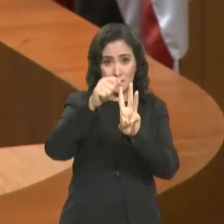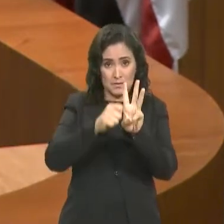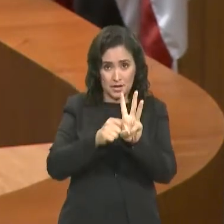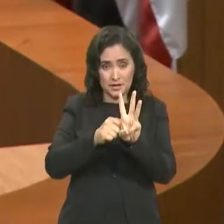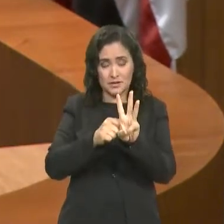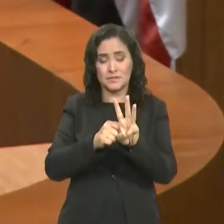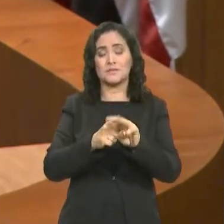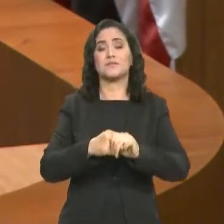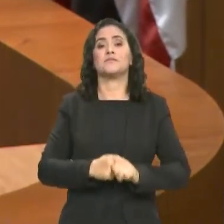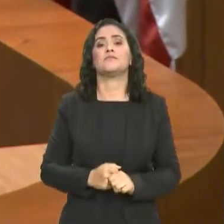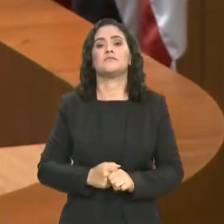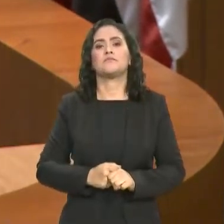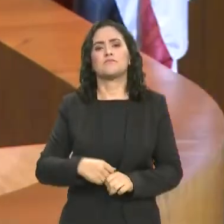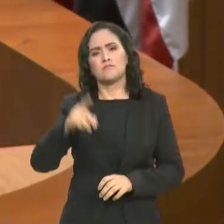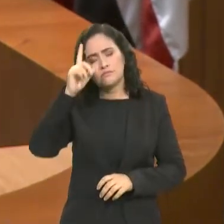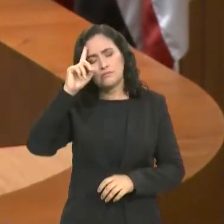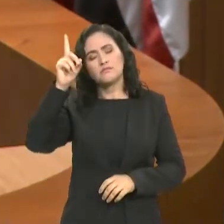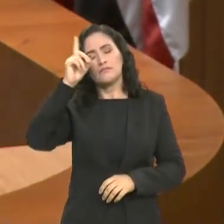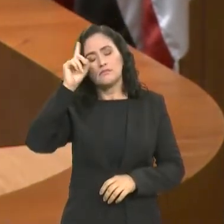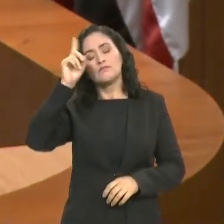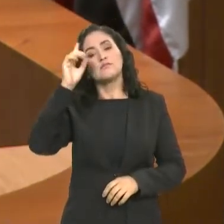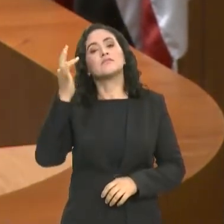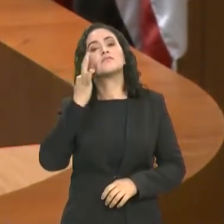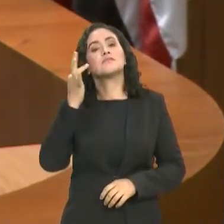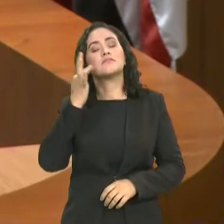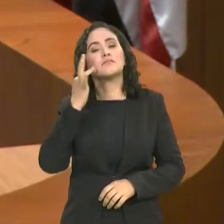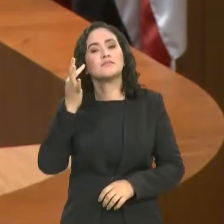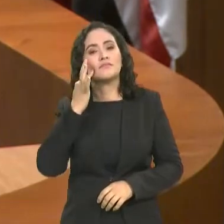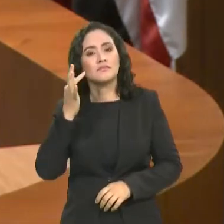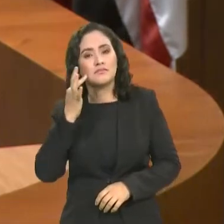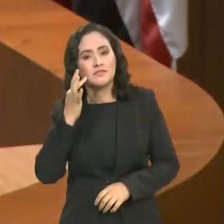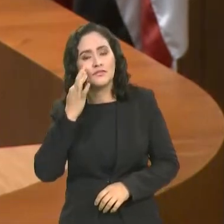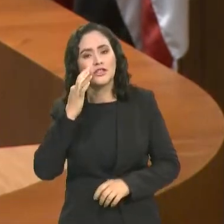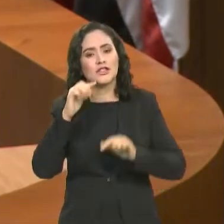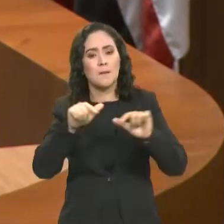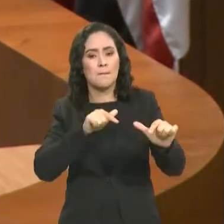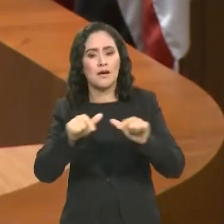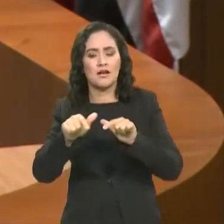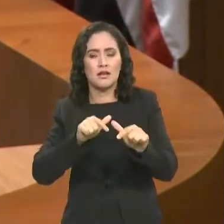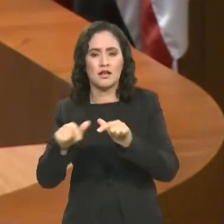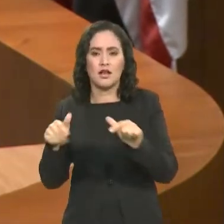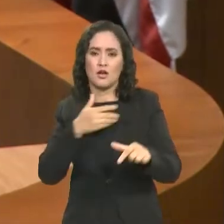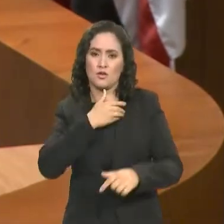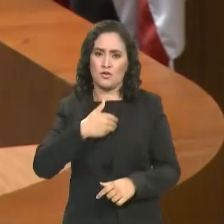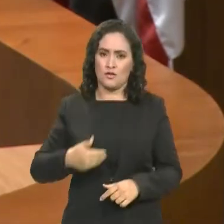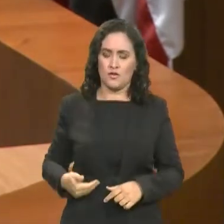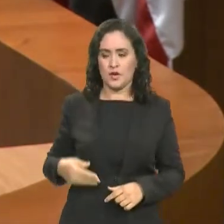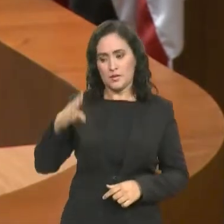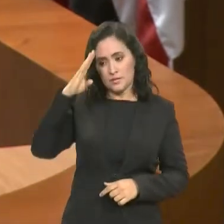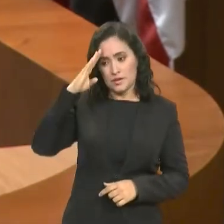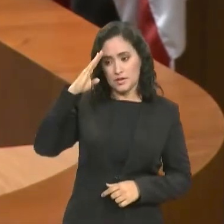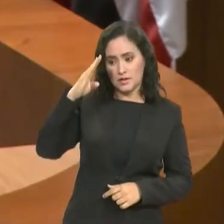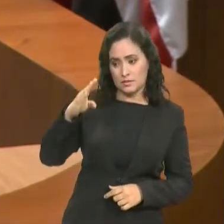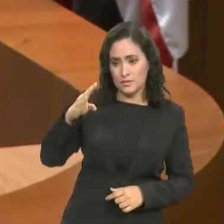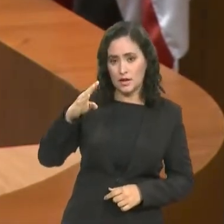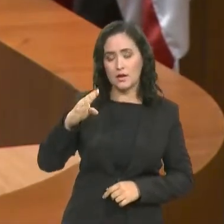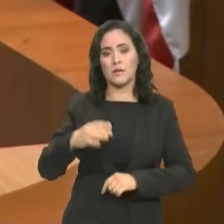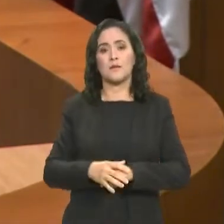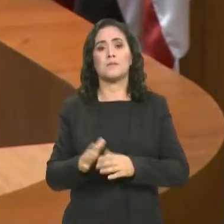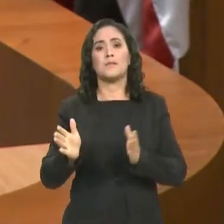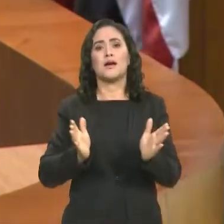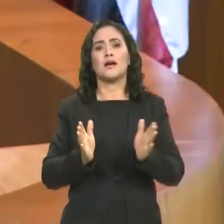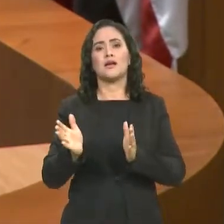Flávio Dino teve em todos os dias de governo. Em especial, faço referência àquela quadra triste da